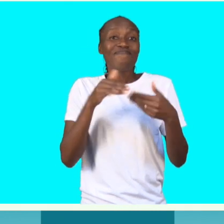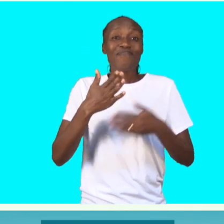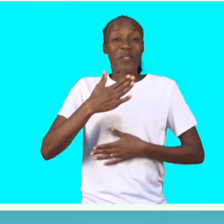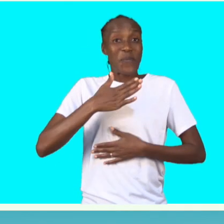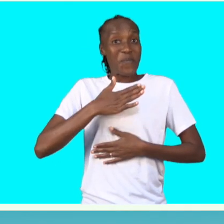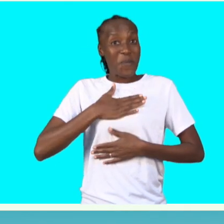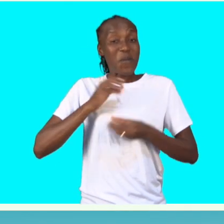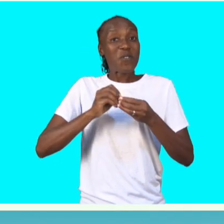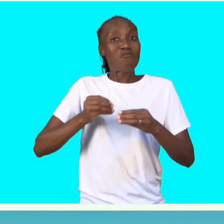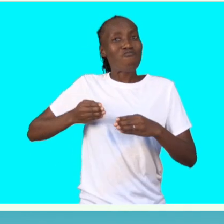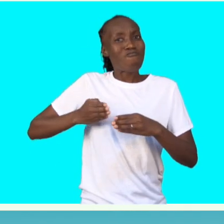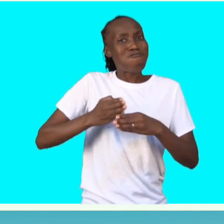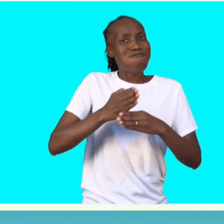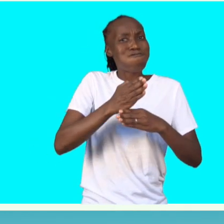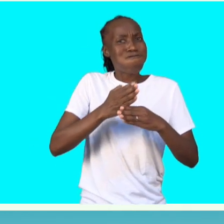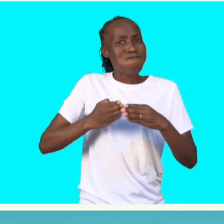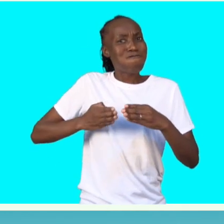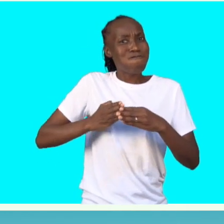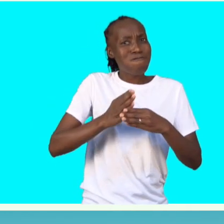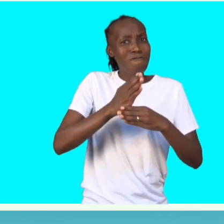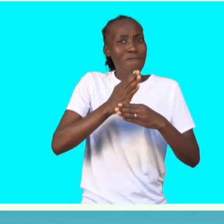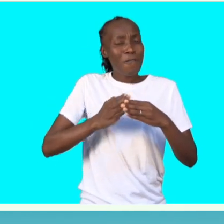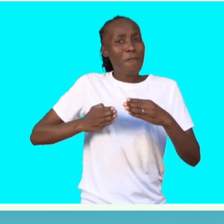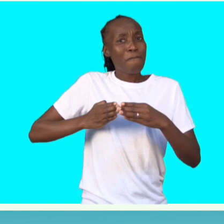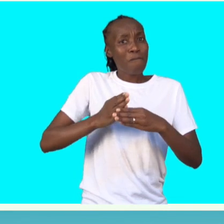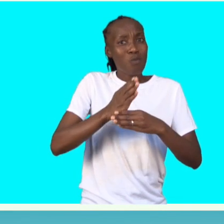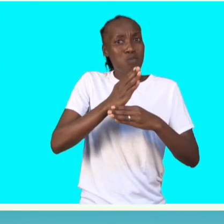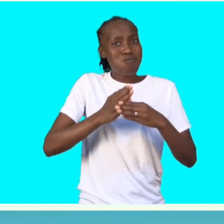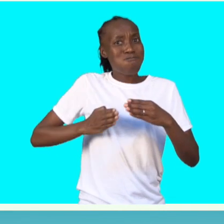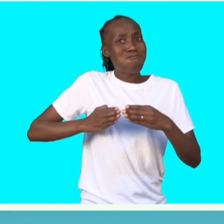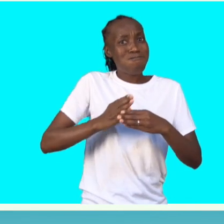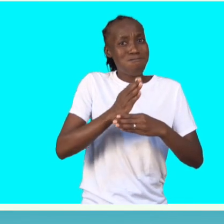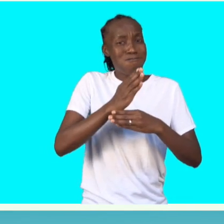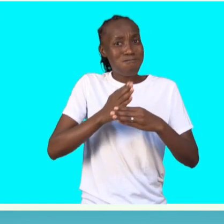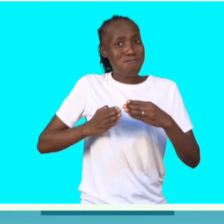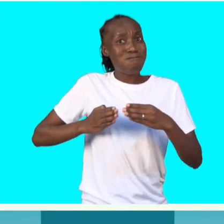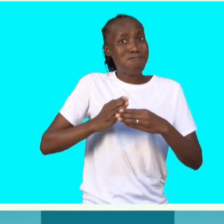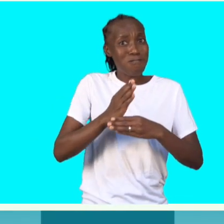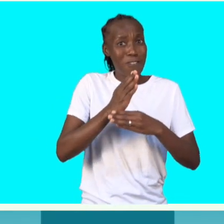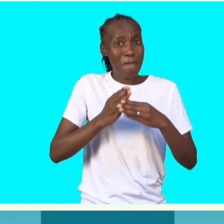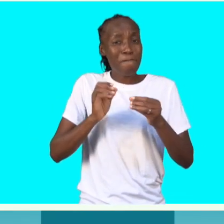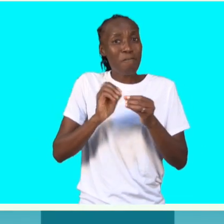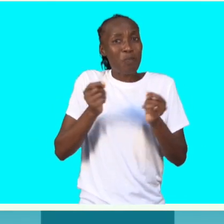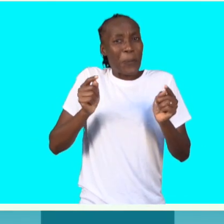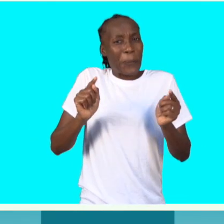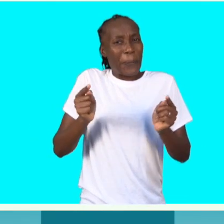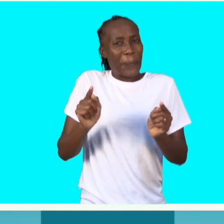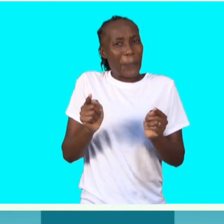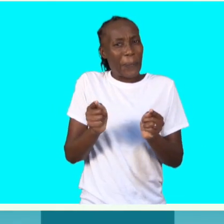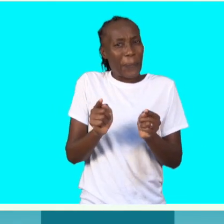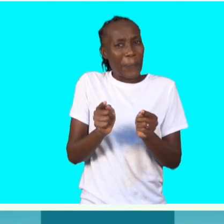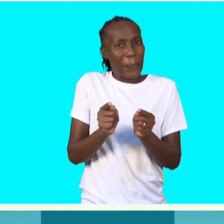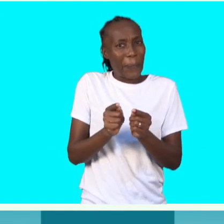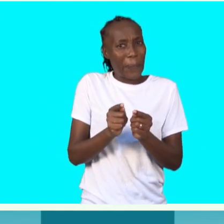Com o meu serote, vou diminuir